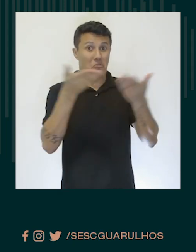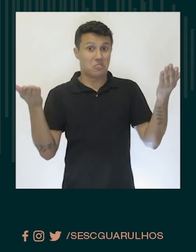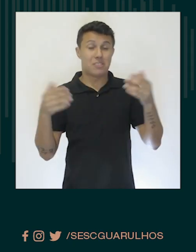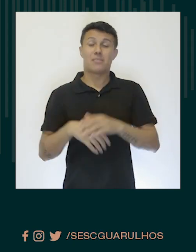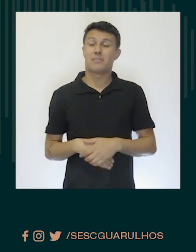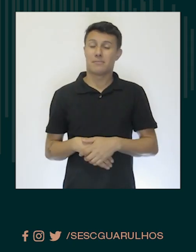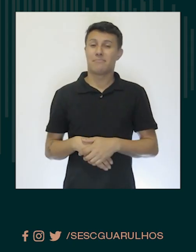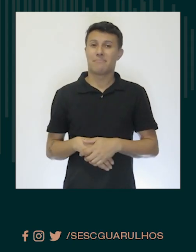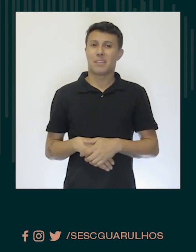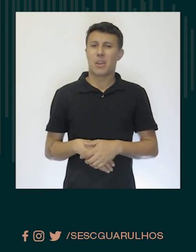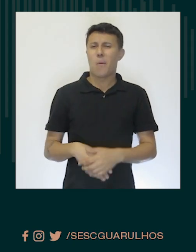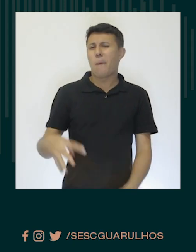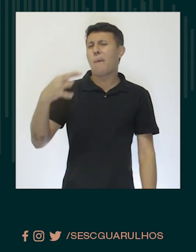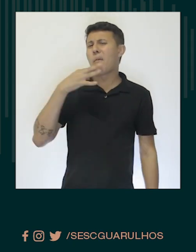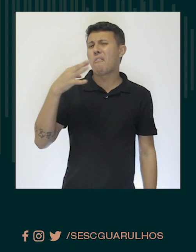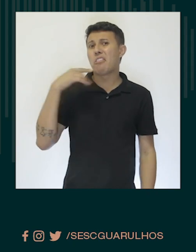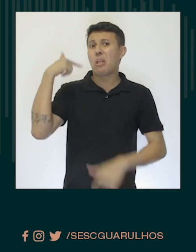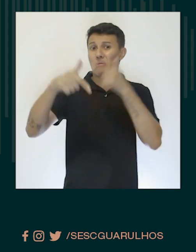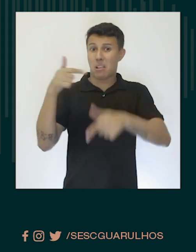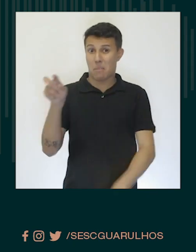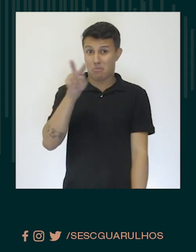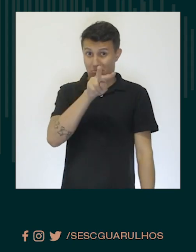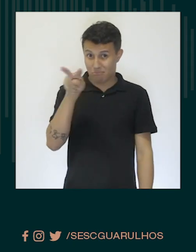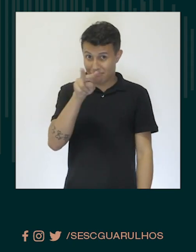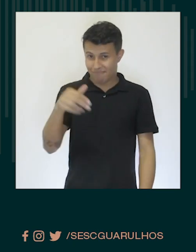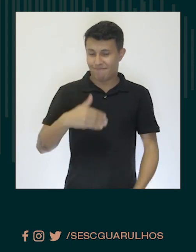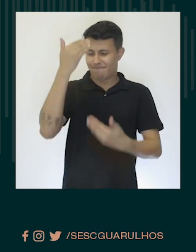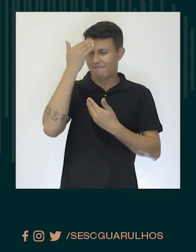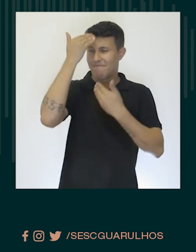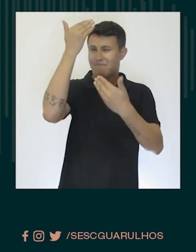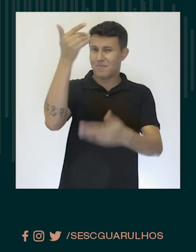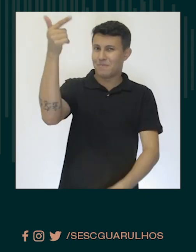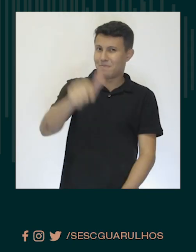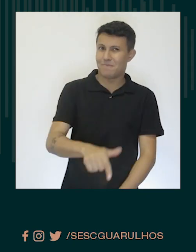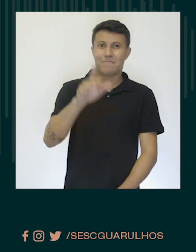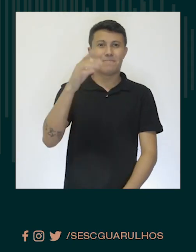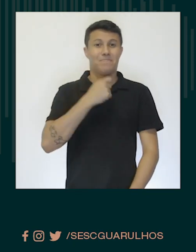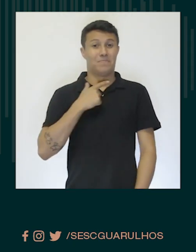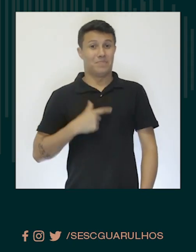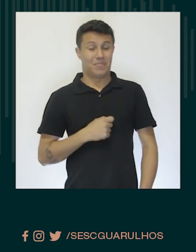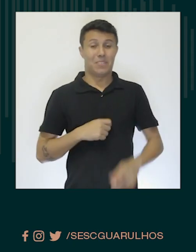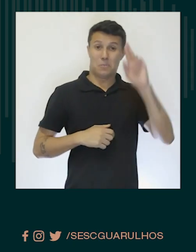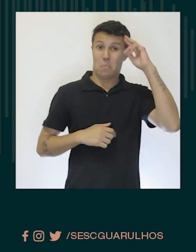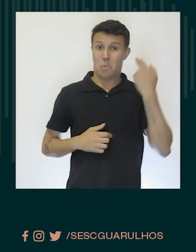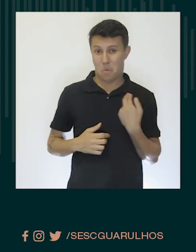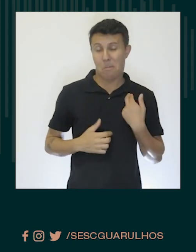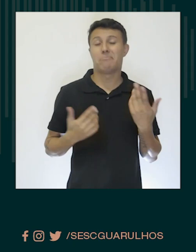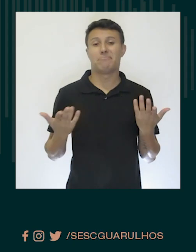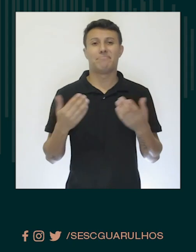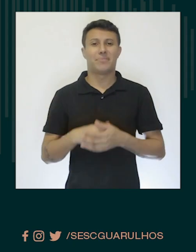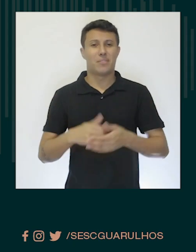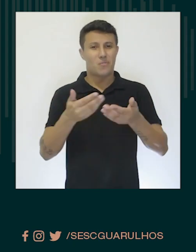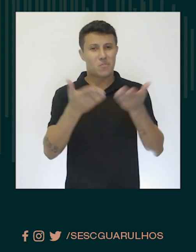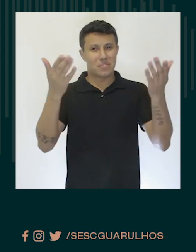o trabalho de todos vocês. Muito obrigado mais uma vez, Dani e Moá, e esse momento é de vocês agora. Para quem está começando